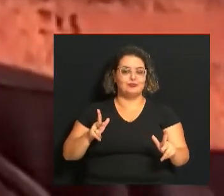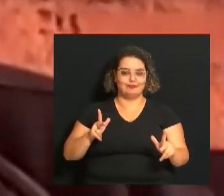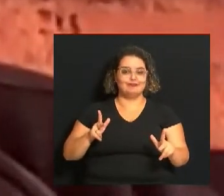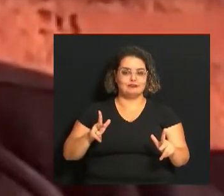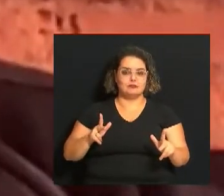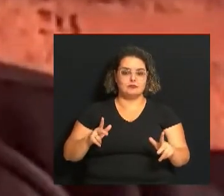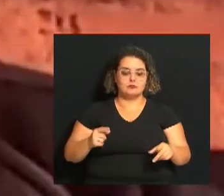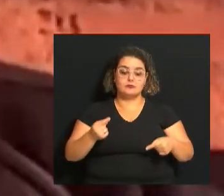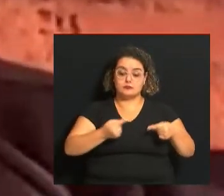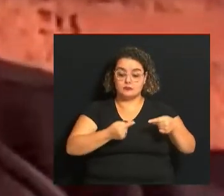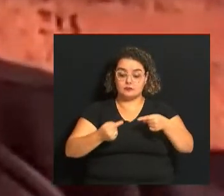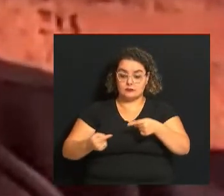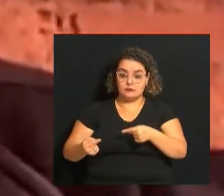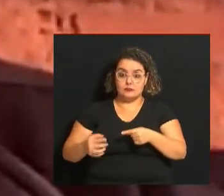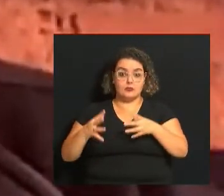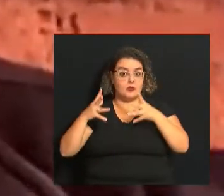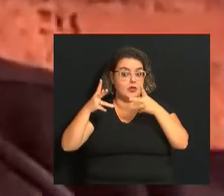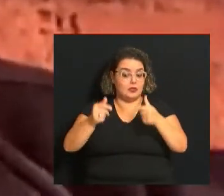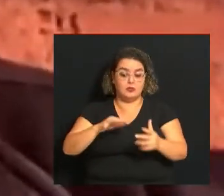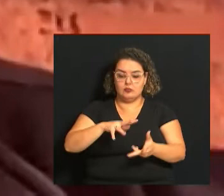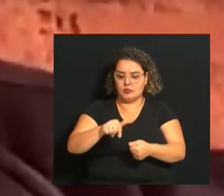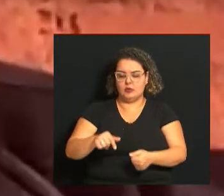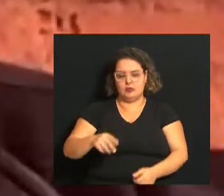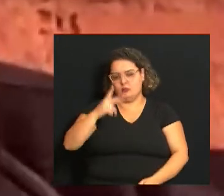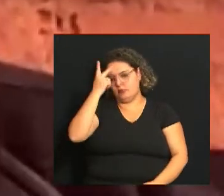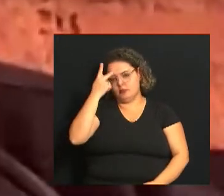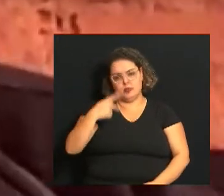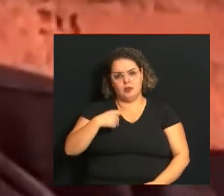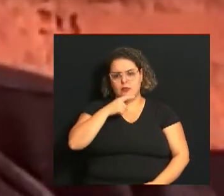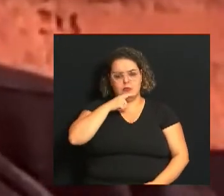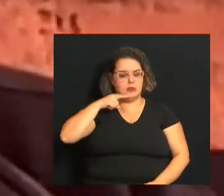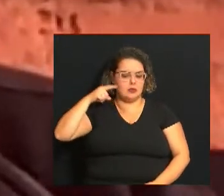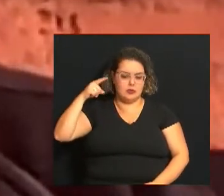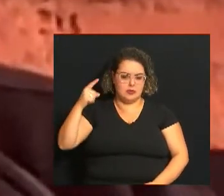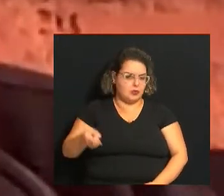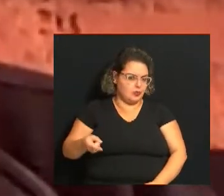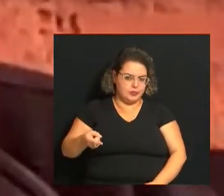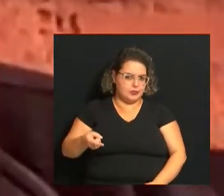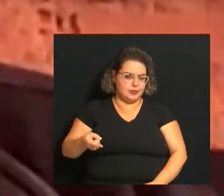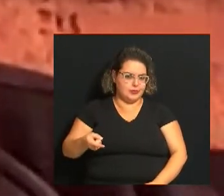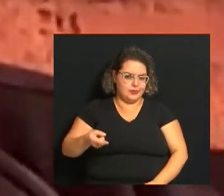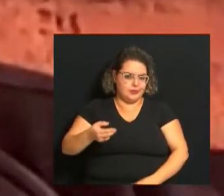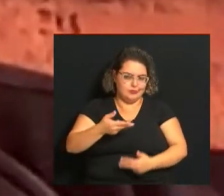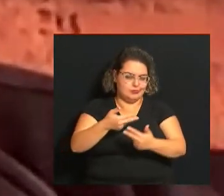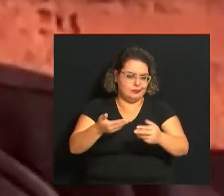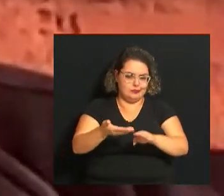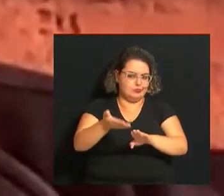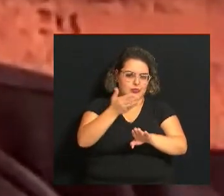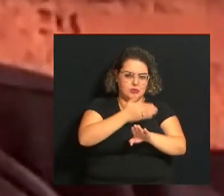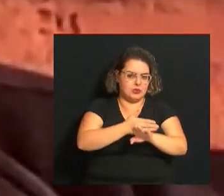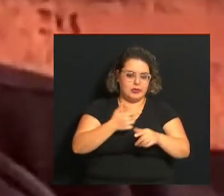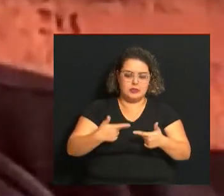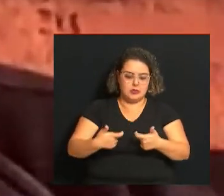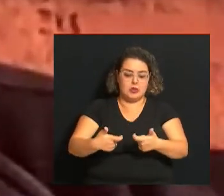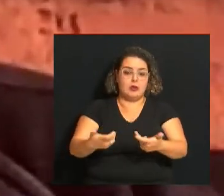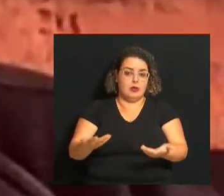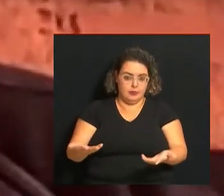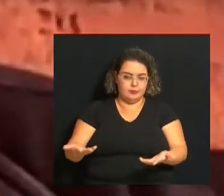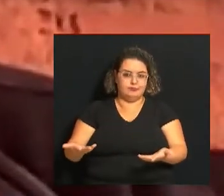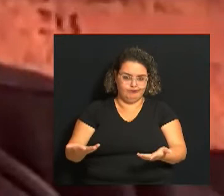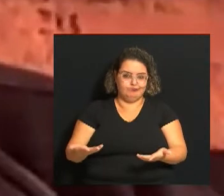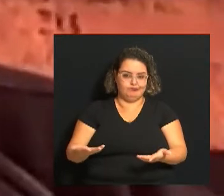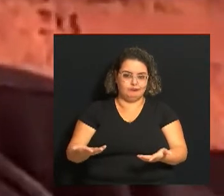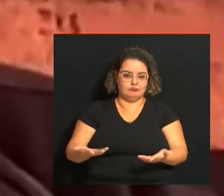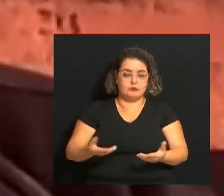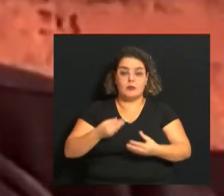mundo inteiro, na própria Rússia, as coisas que estão por trás dessa guerra aí, em que se coloca a questão de